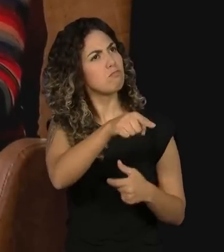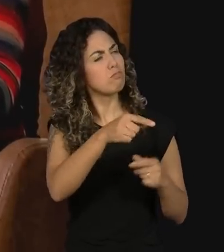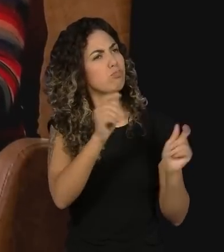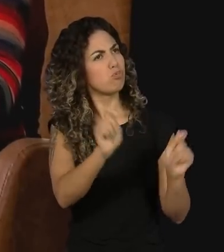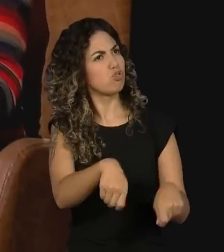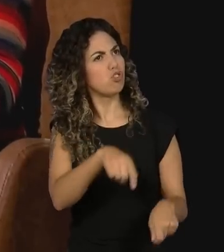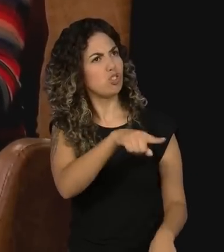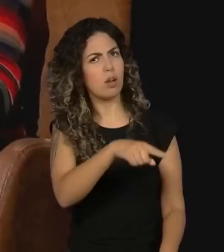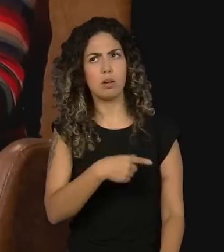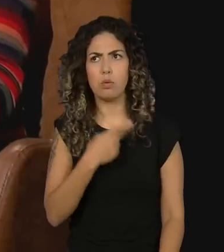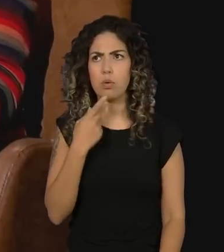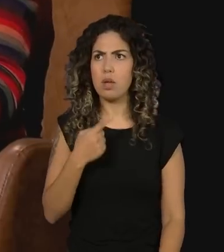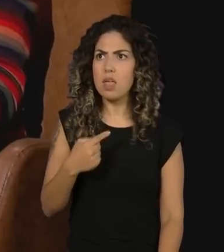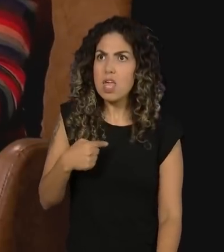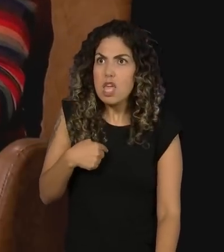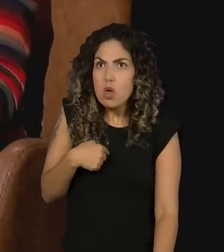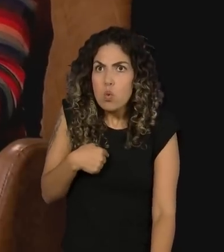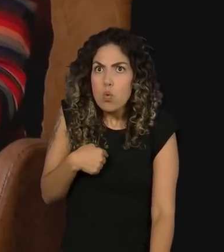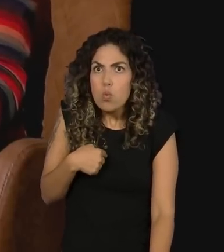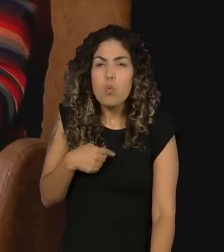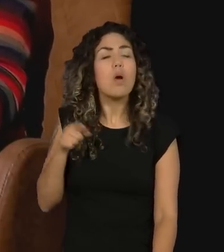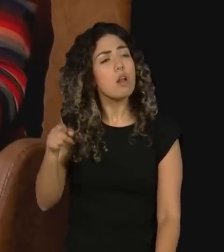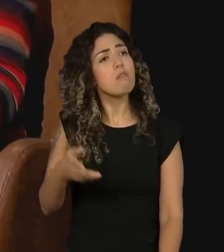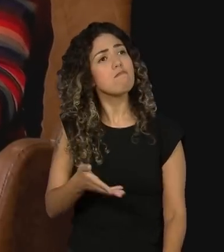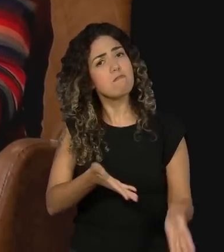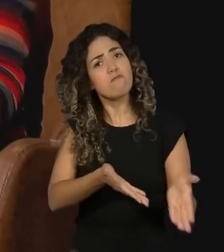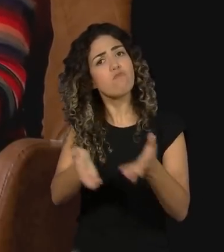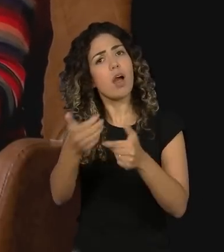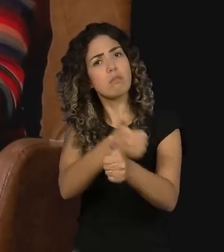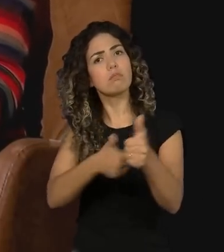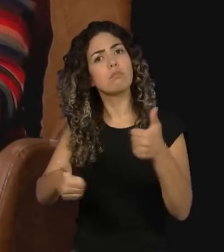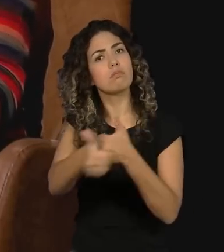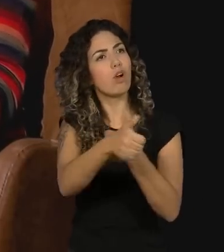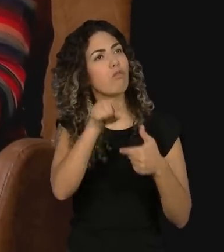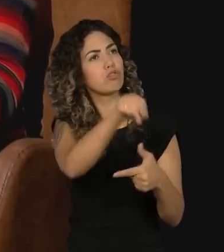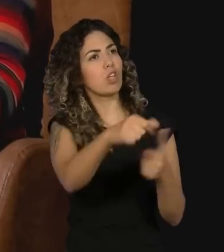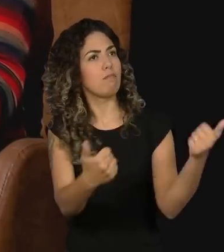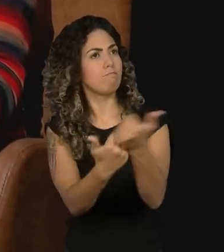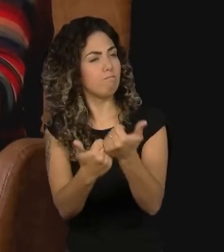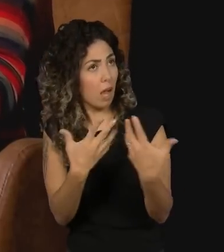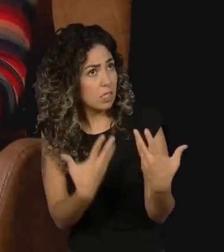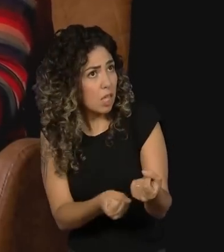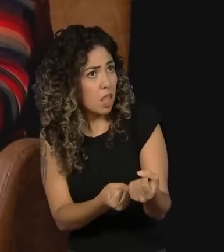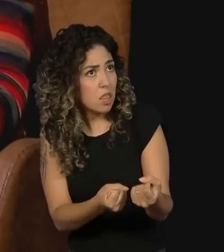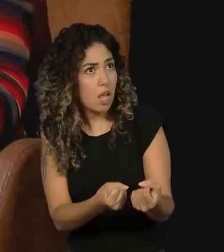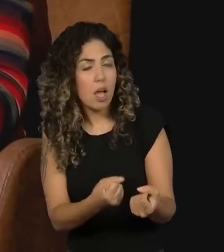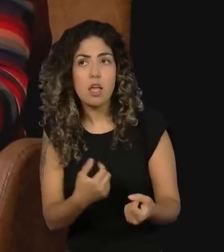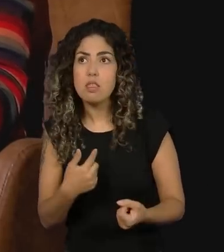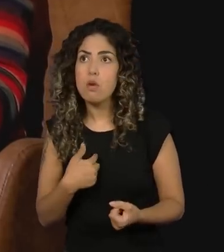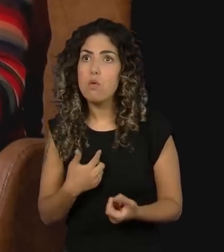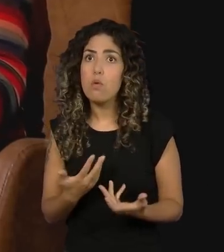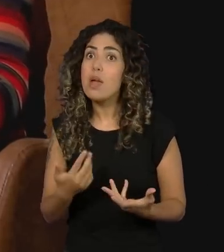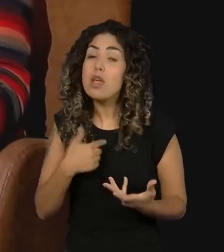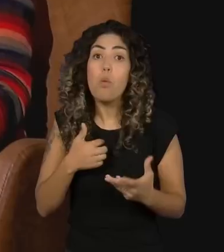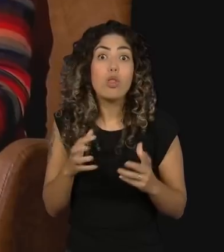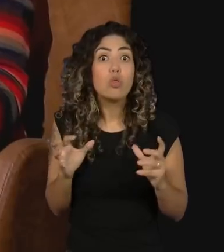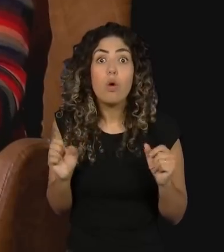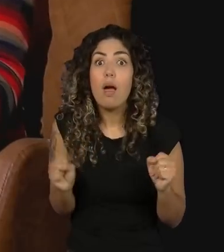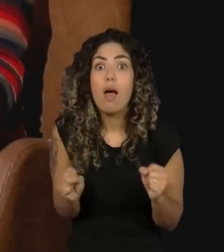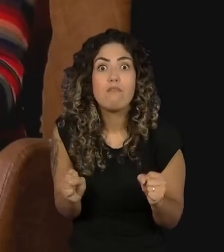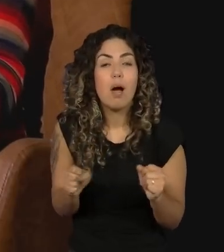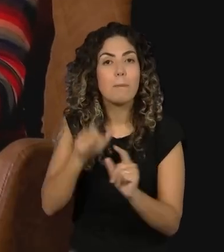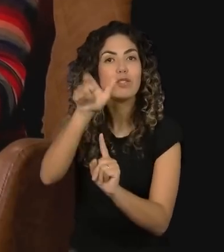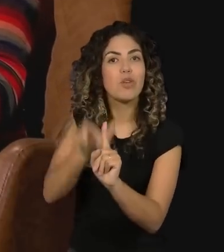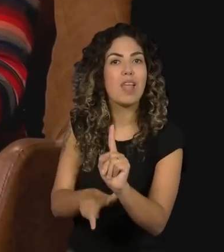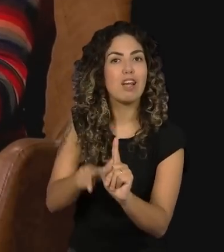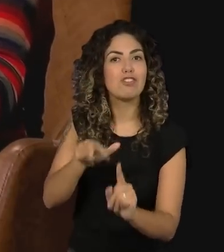Eu? A protagonista. Pode começar, você topa? Eu adorava a Antônia, adorava.